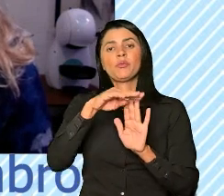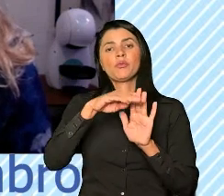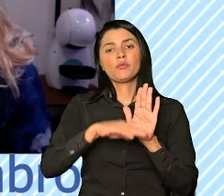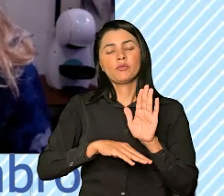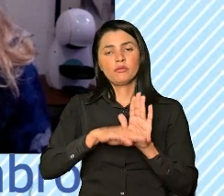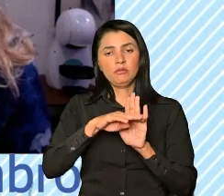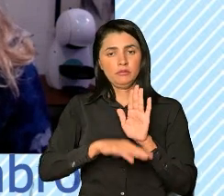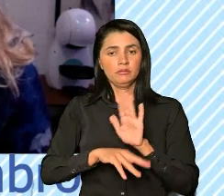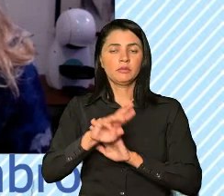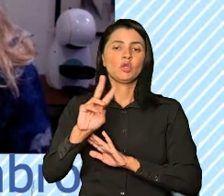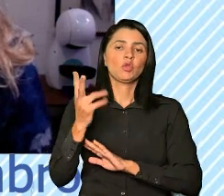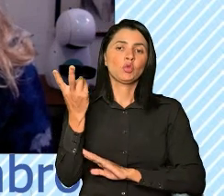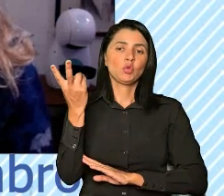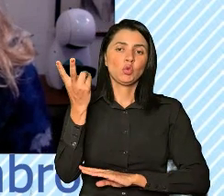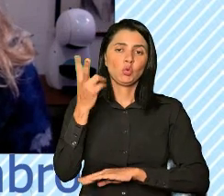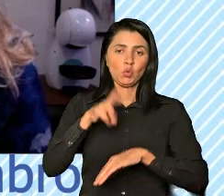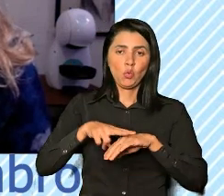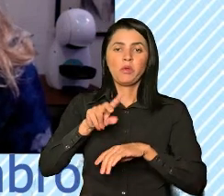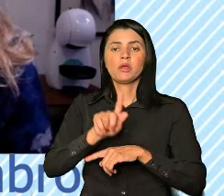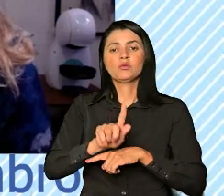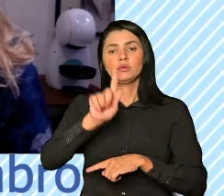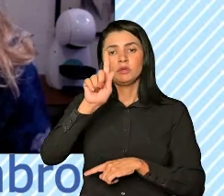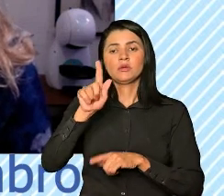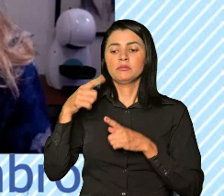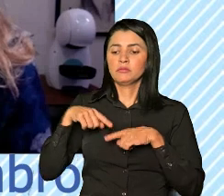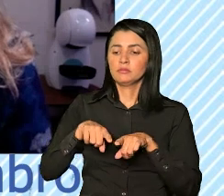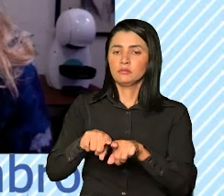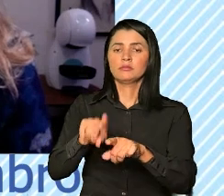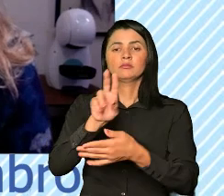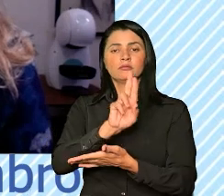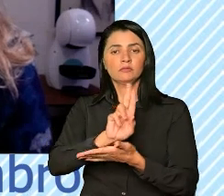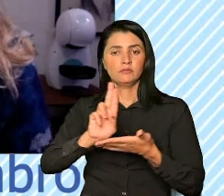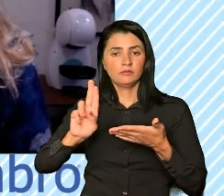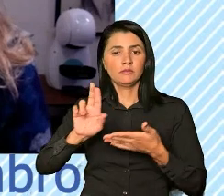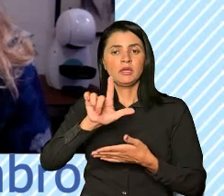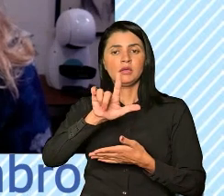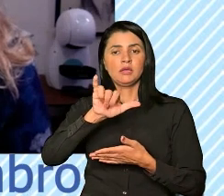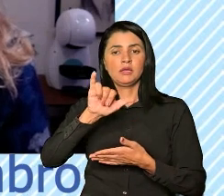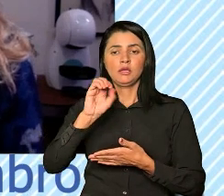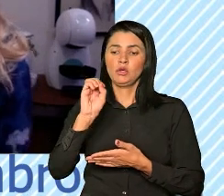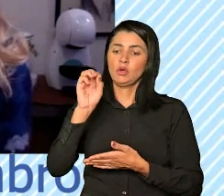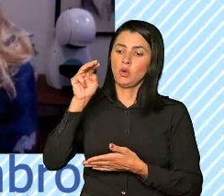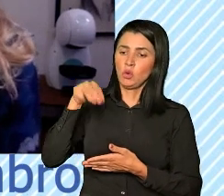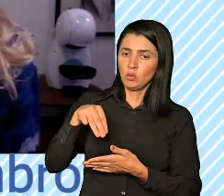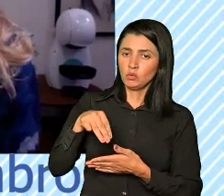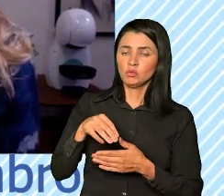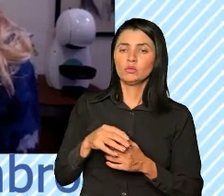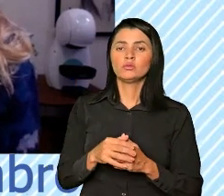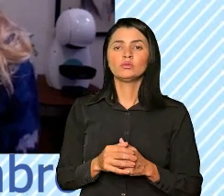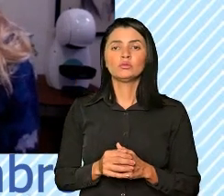programa de dupla graduação em parceria com a Universidade de Lyon,